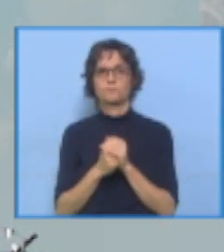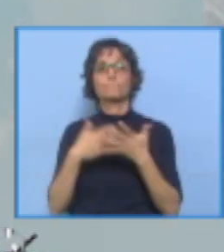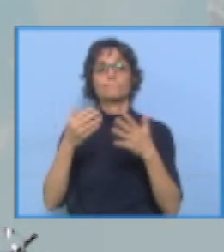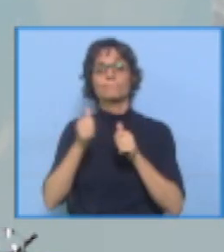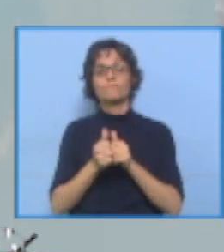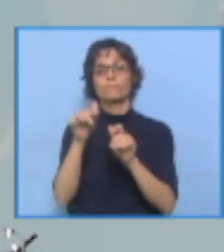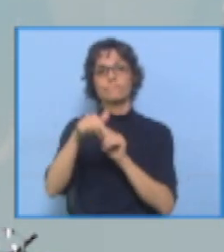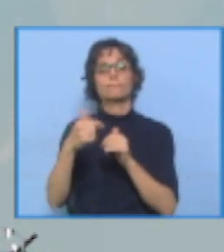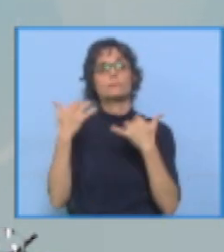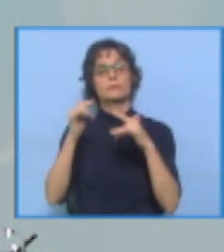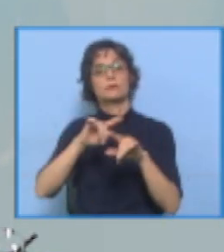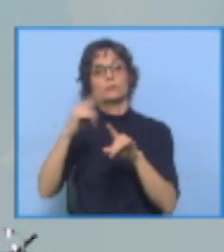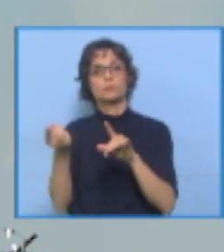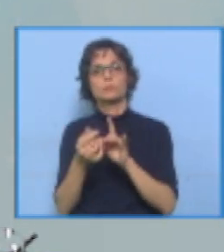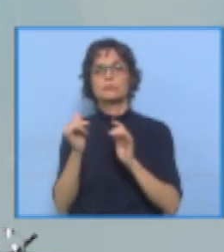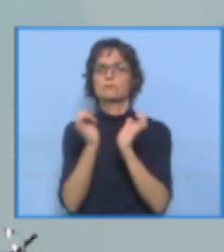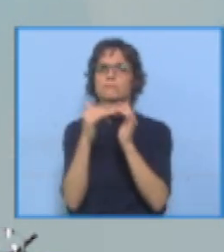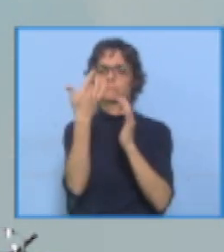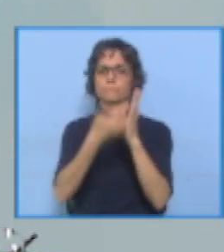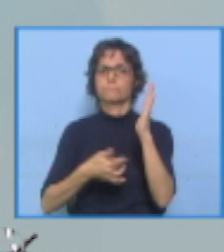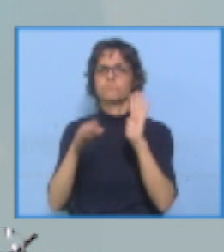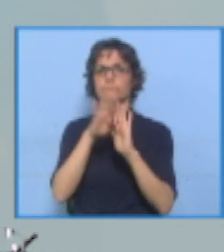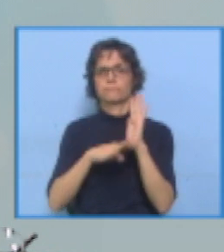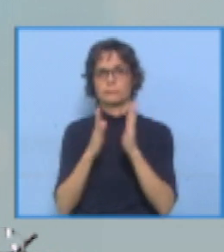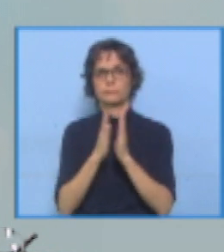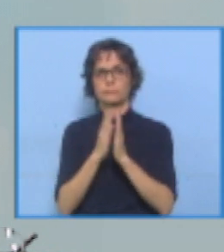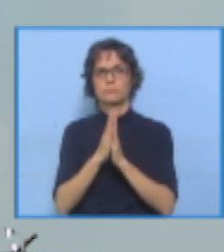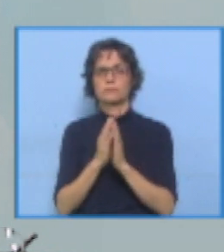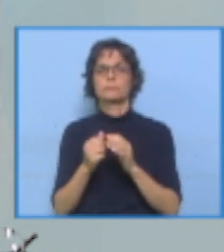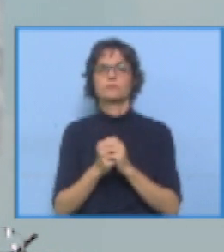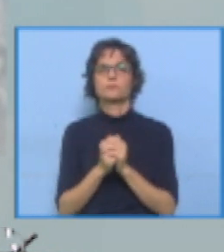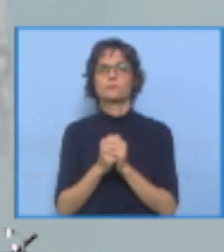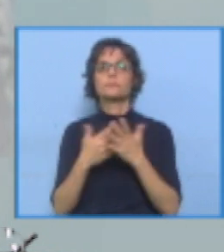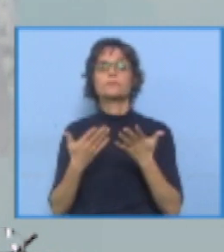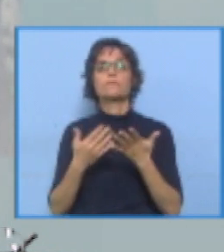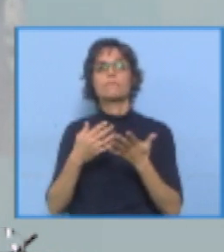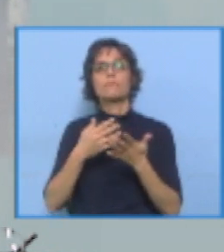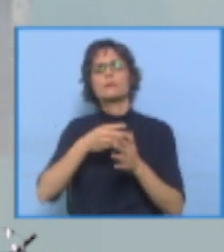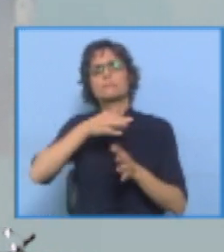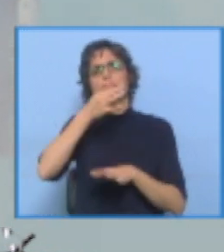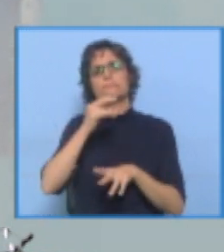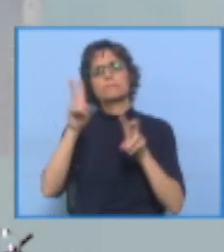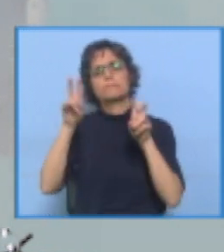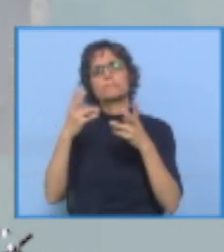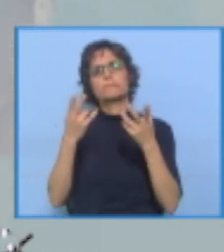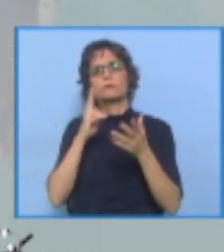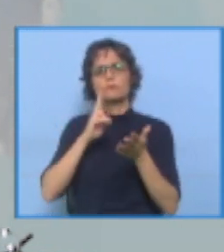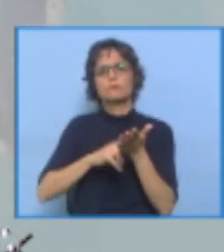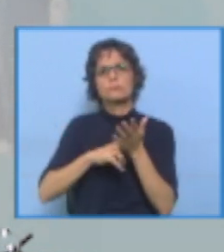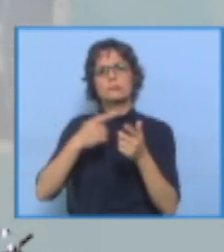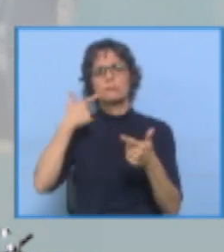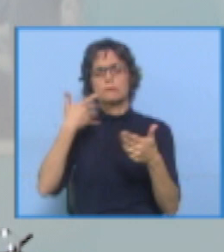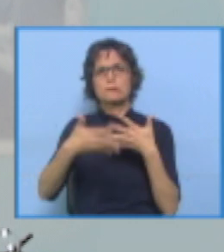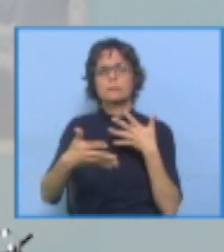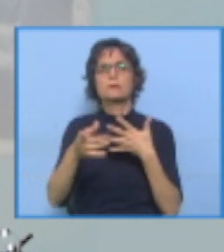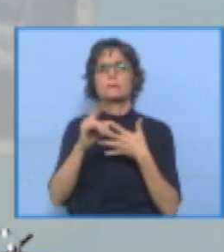Acompanhe estas e outras notícias no portal da Agência Eclésia, que atualizamos permanentemente. Falamos-lhe agora sobre verdade, transparência